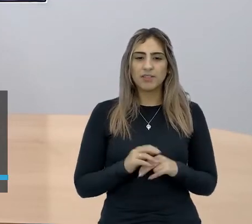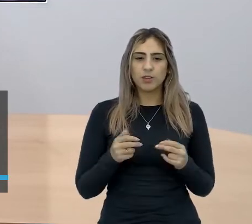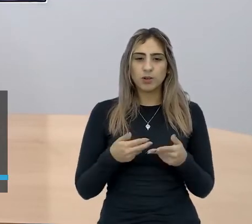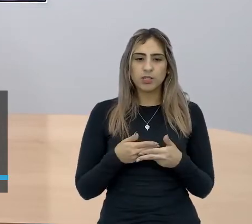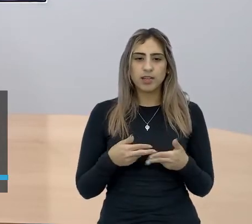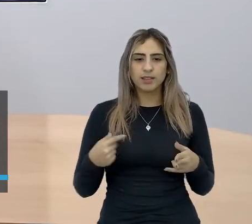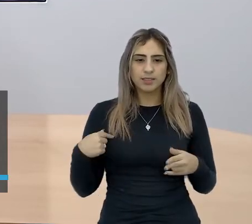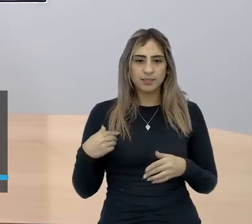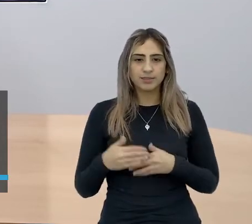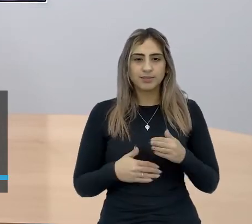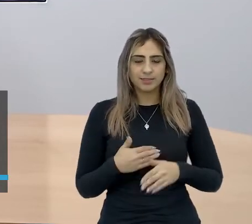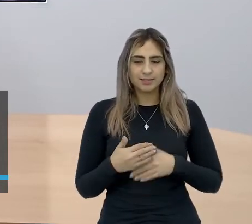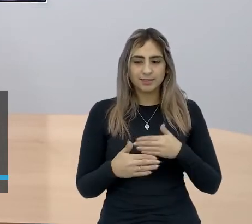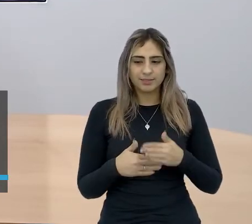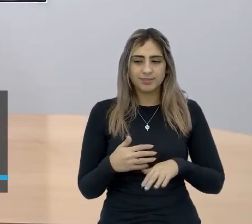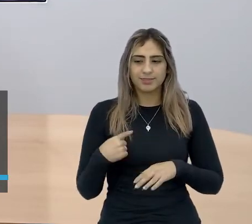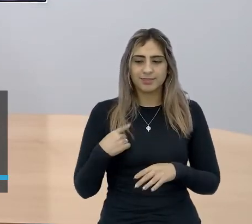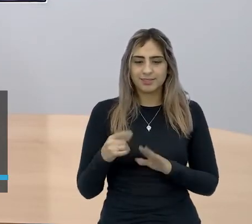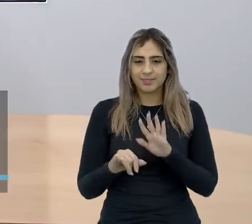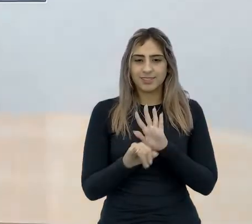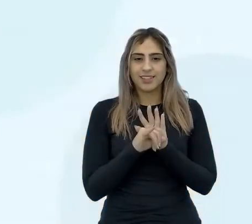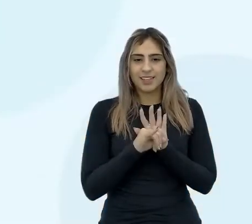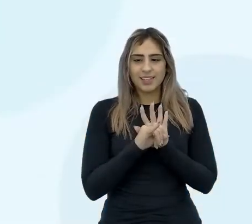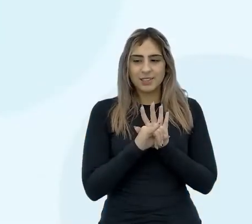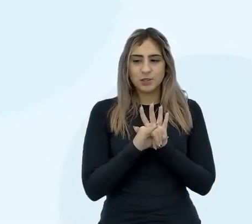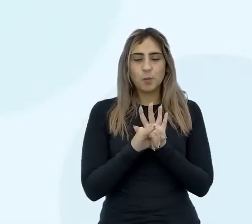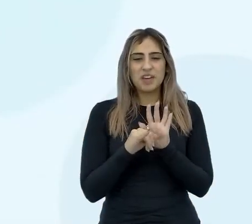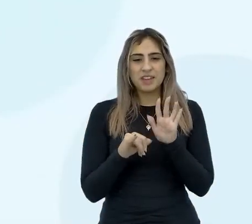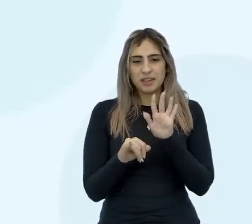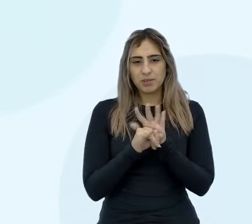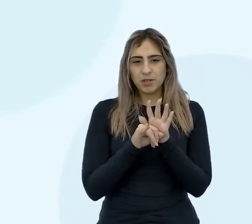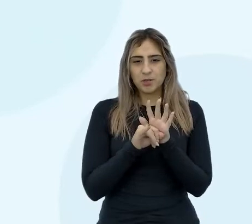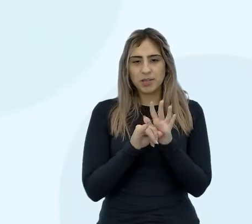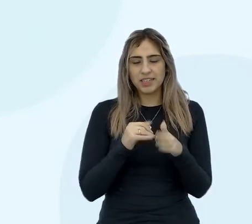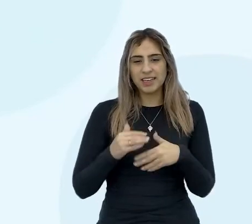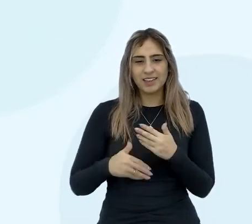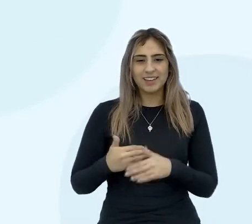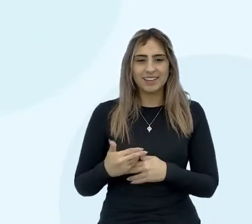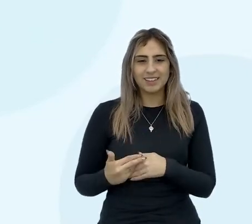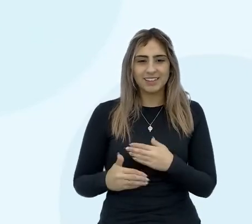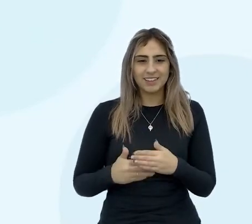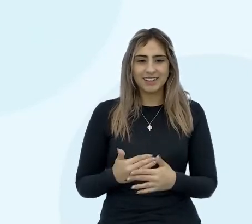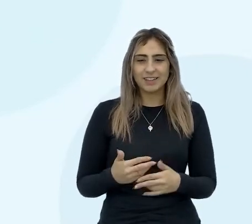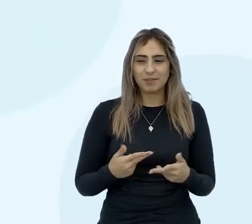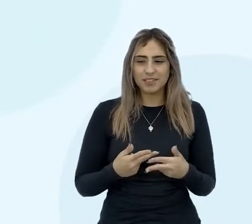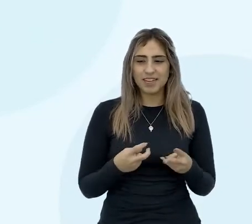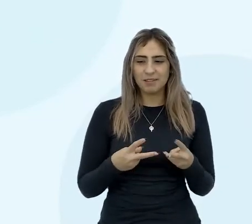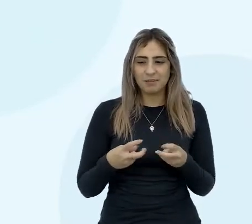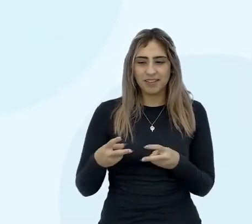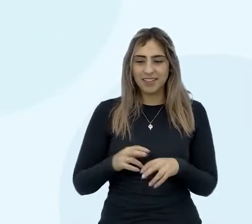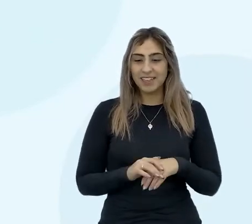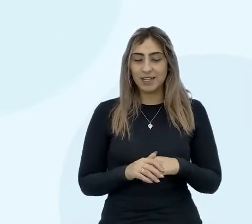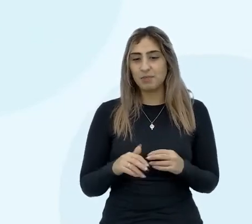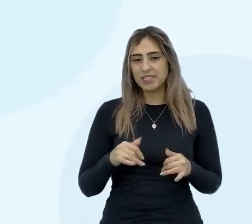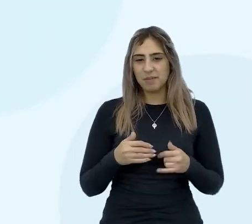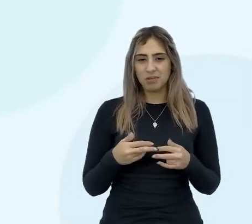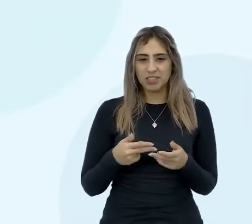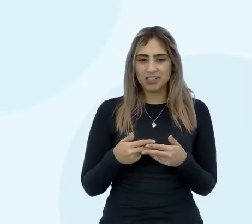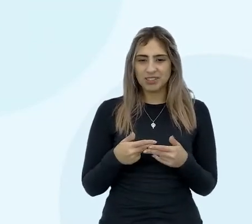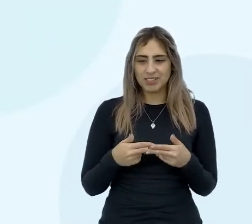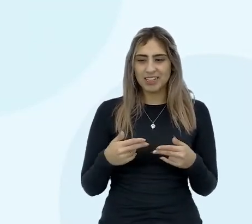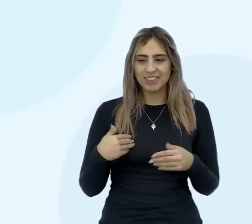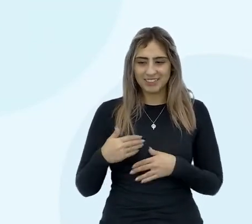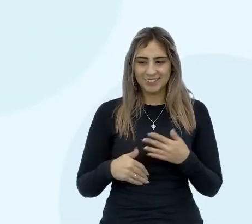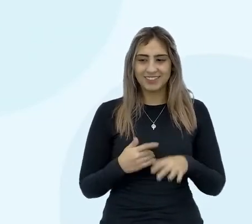mistura? Nós podemos identificar, aparecendo na telinha aí para vocês, as misturas podem ser colocadas como misturas homogêneas